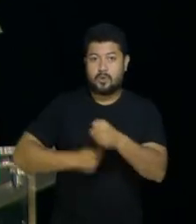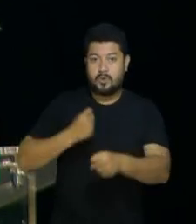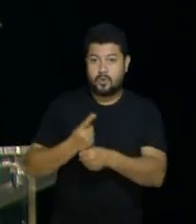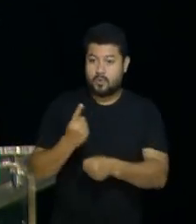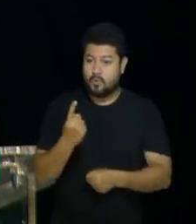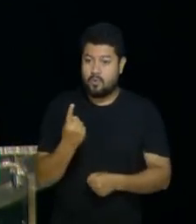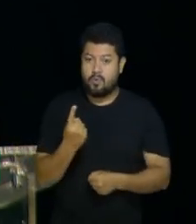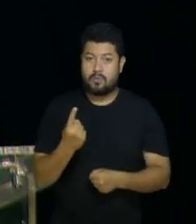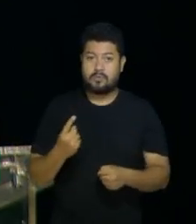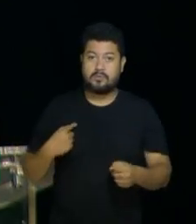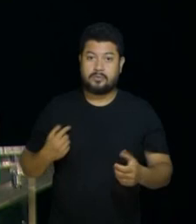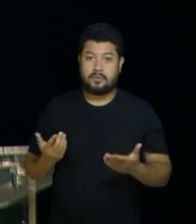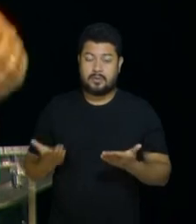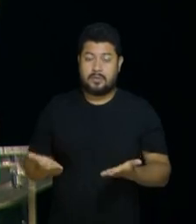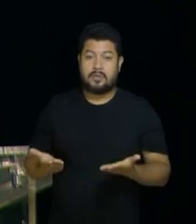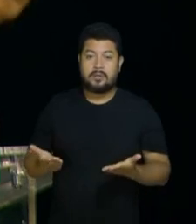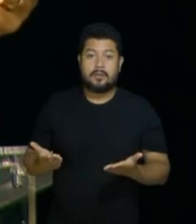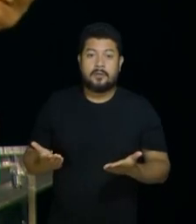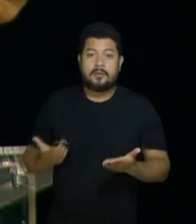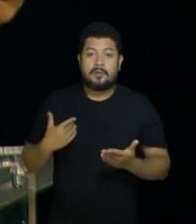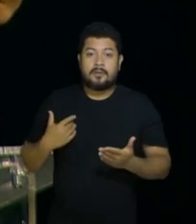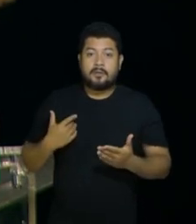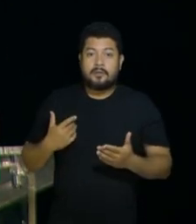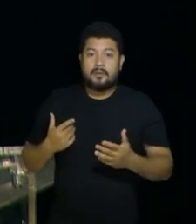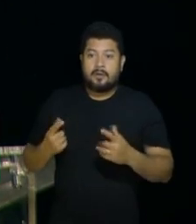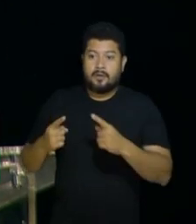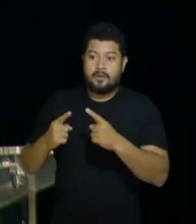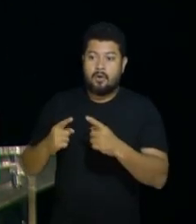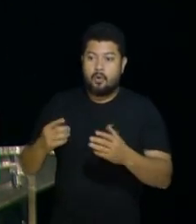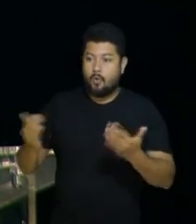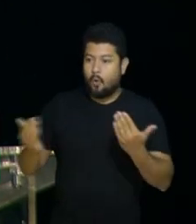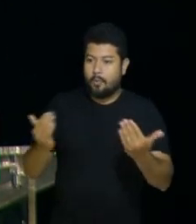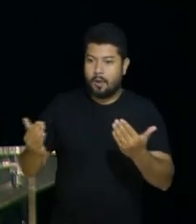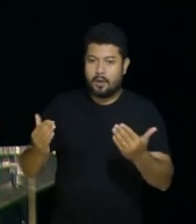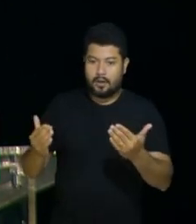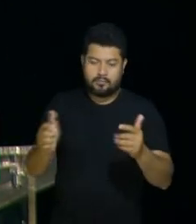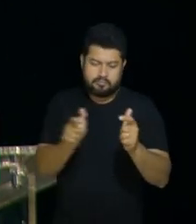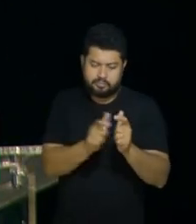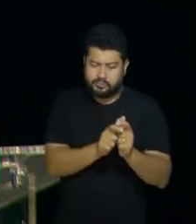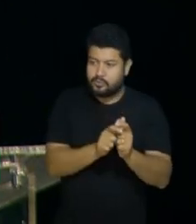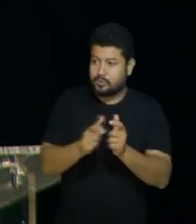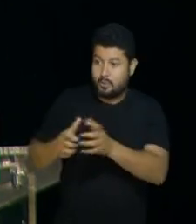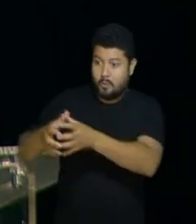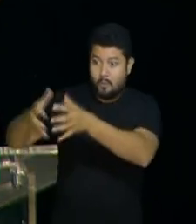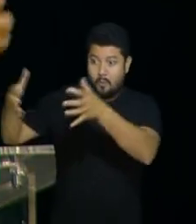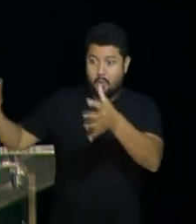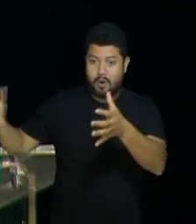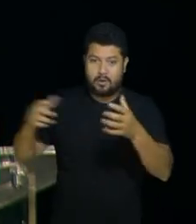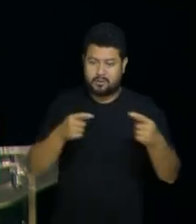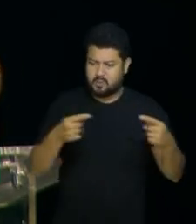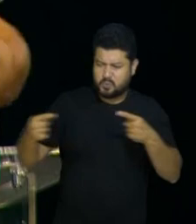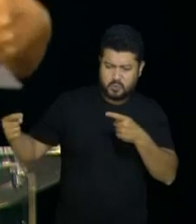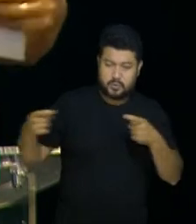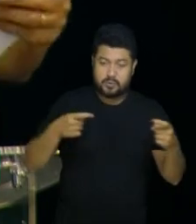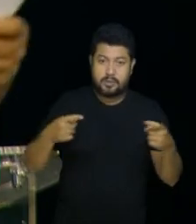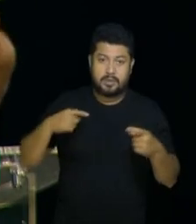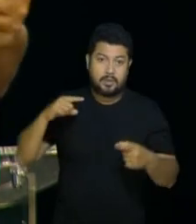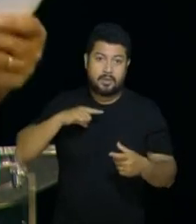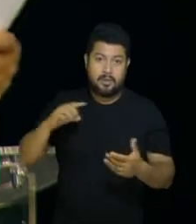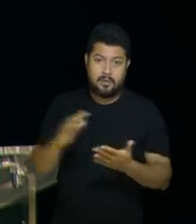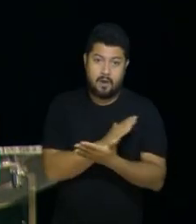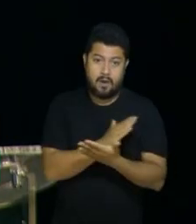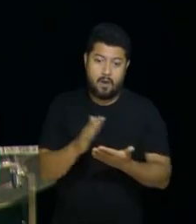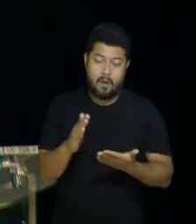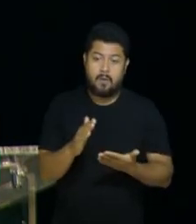11 vezes menor que o seu inimigo, ele teve a ajuda nas tarefas, de algumas